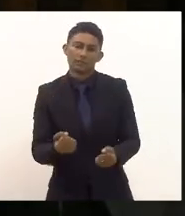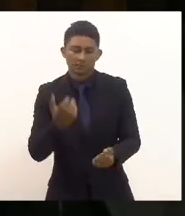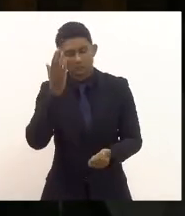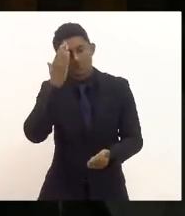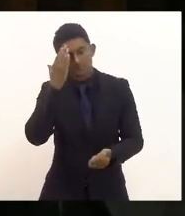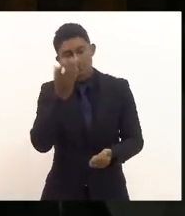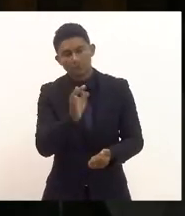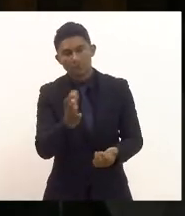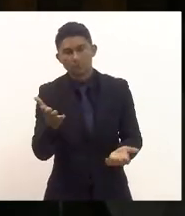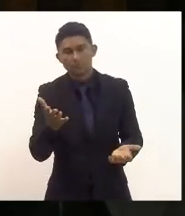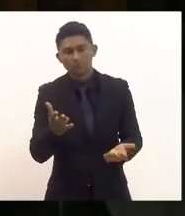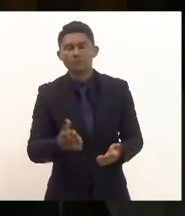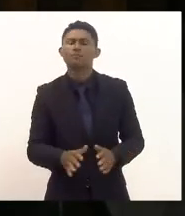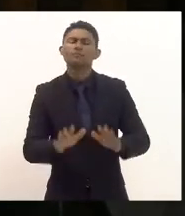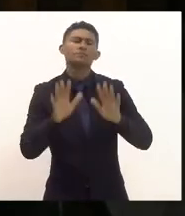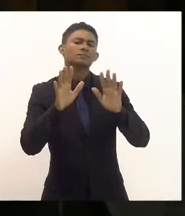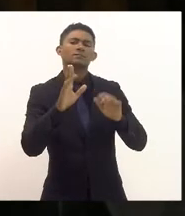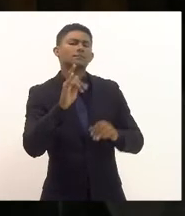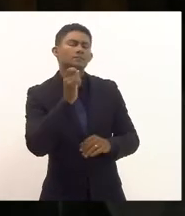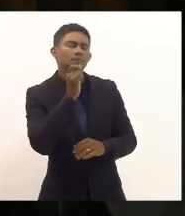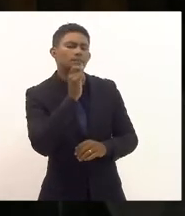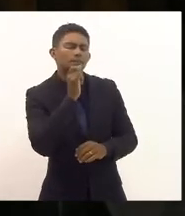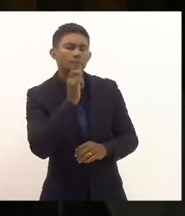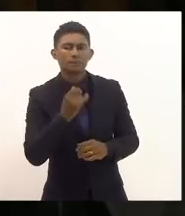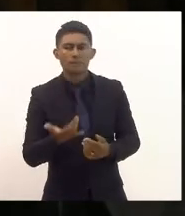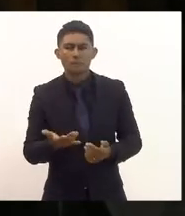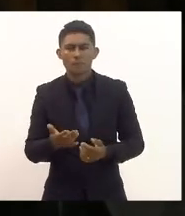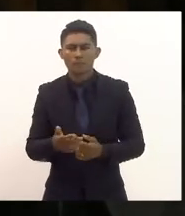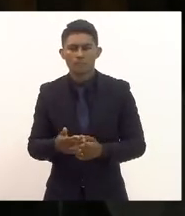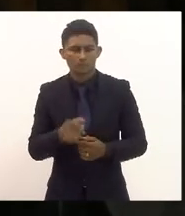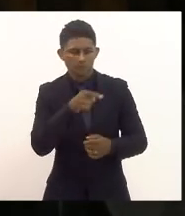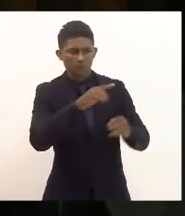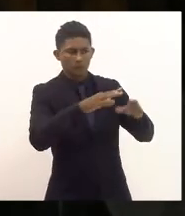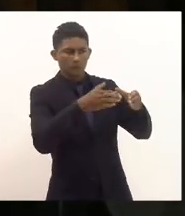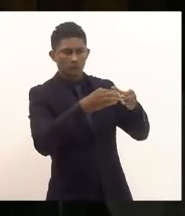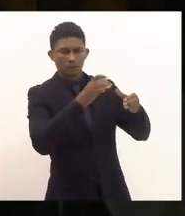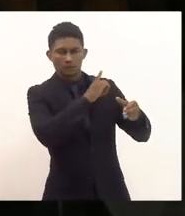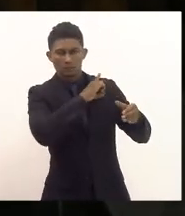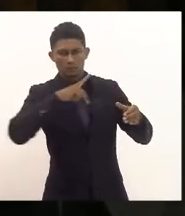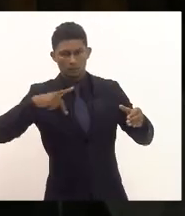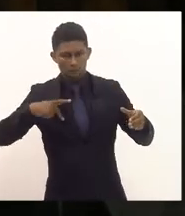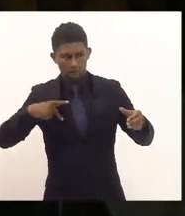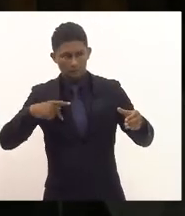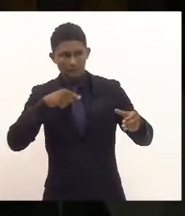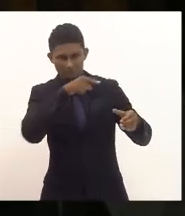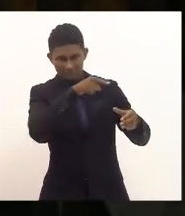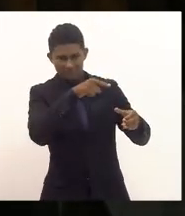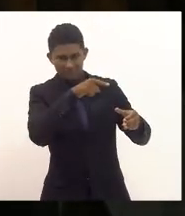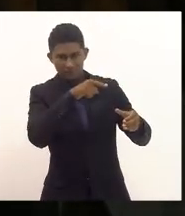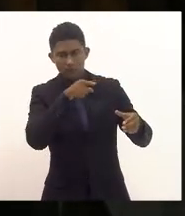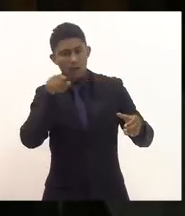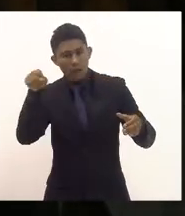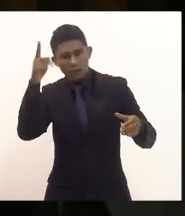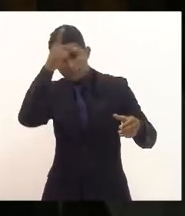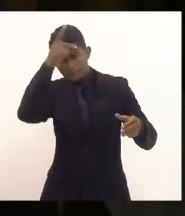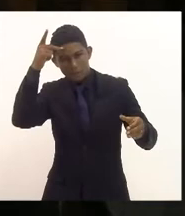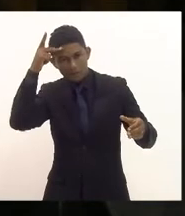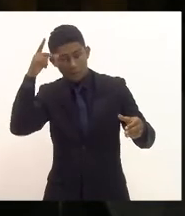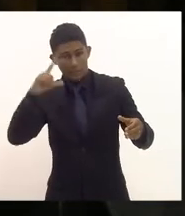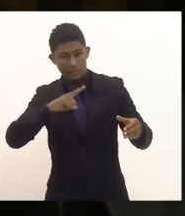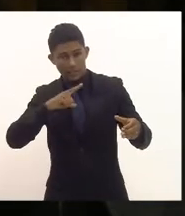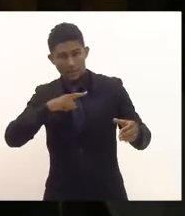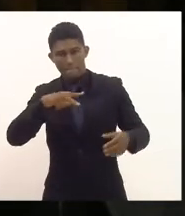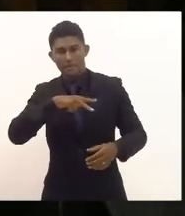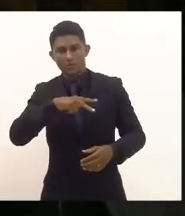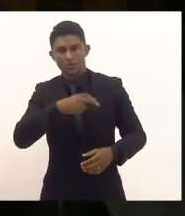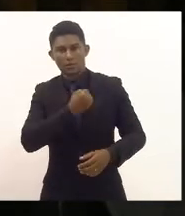de fazer isso mas eu duvido que um um assistido da da Defensoria tem o telefone pessoal do do Defensor